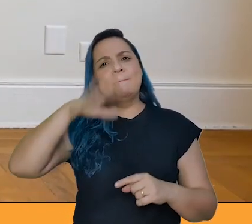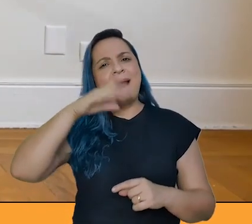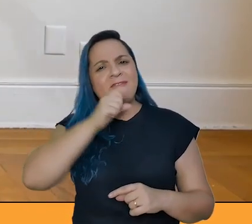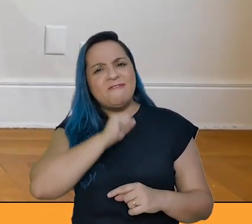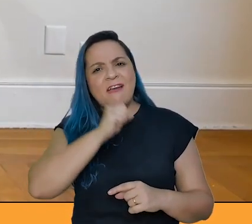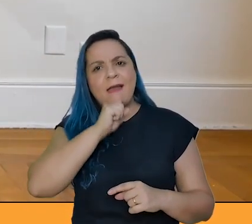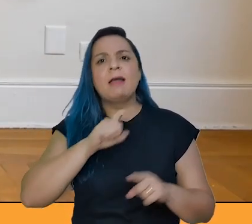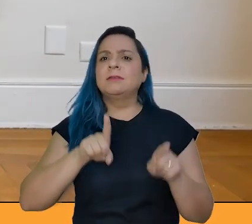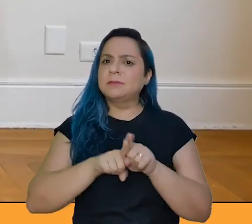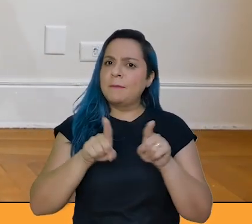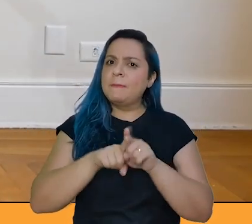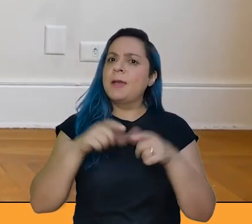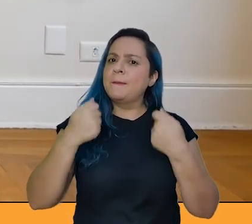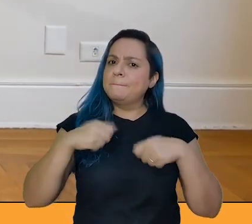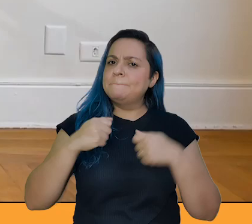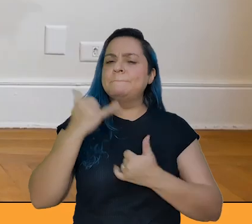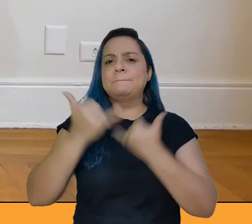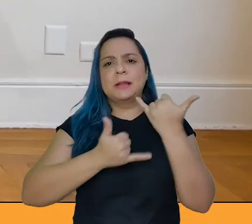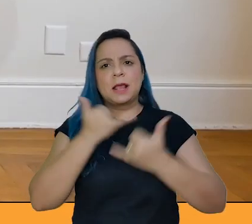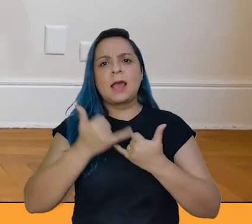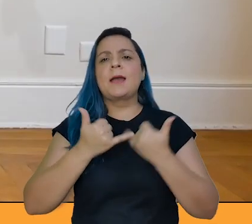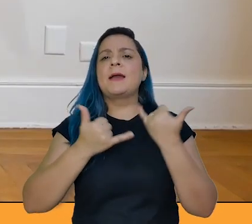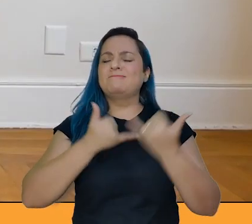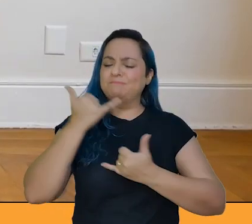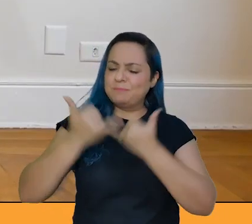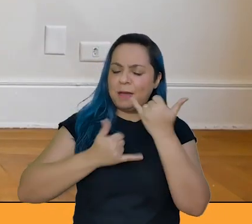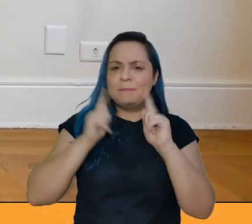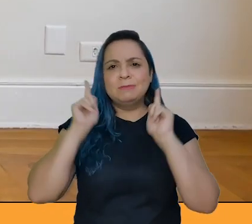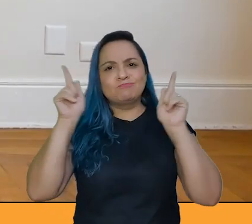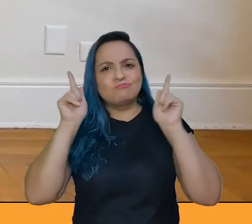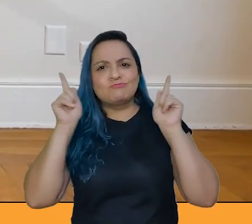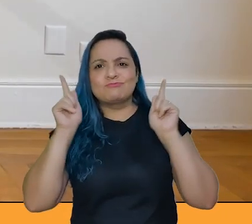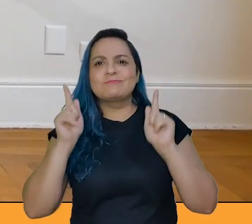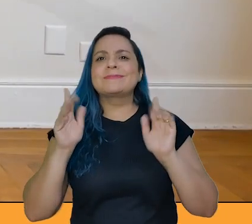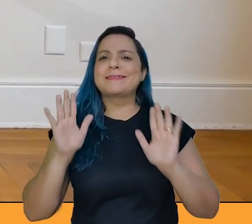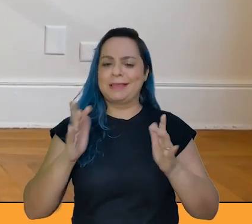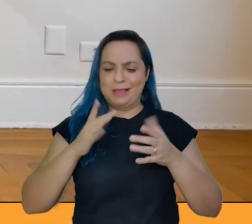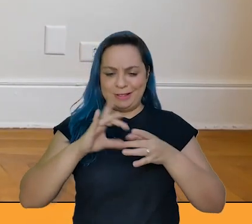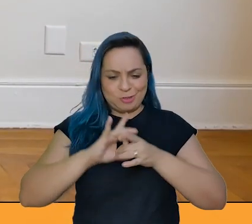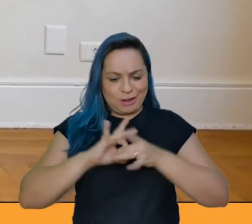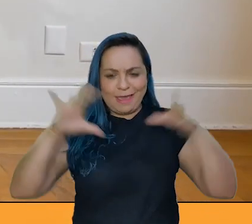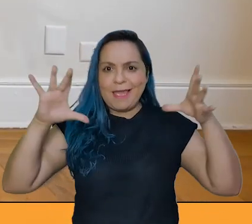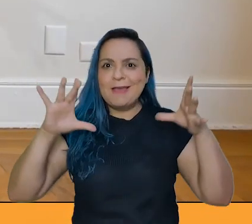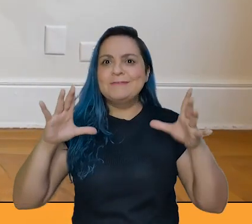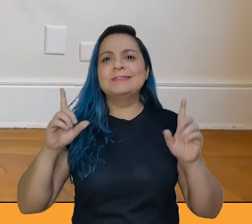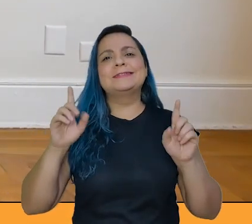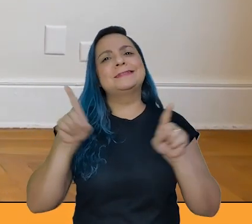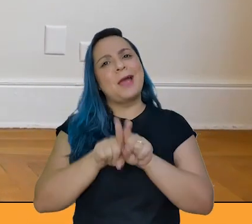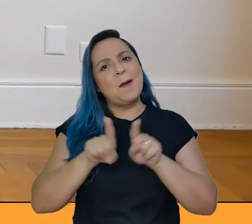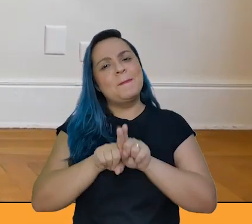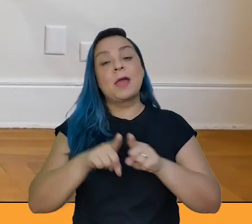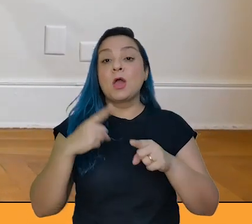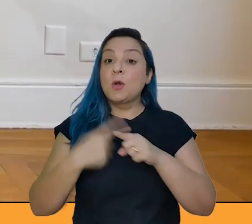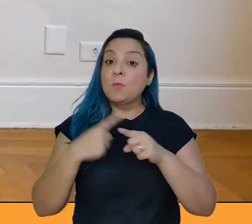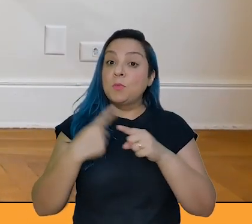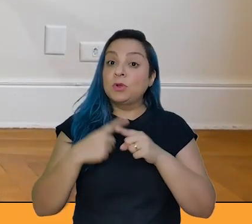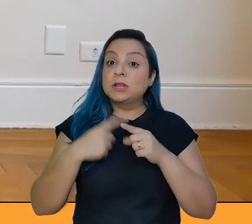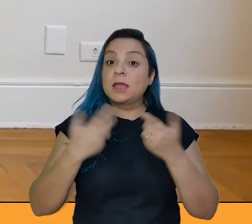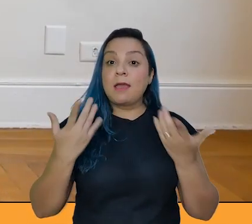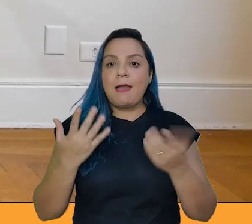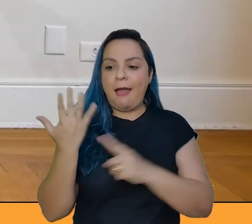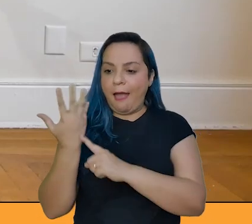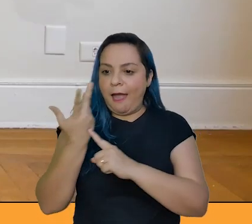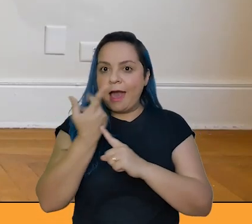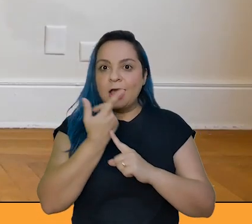velhas também precisam brincar, também precisam se divertir, também precisam se soltar, até porque um dos conceitos principais